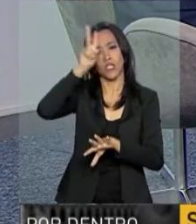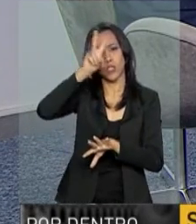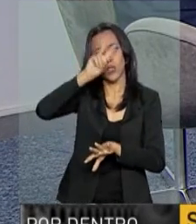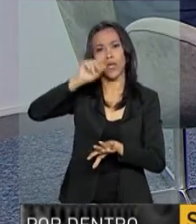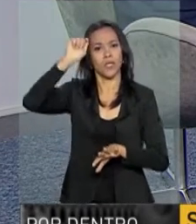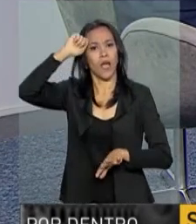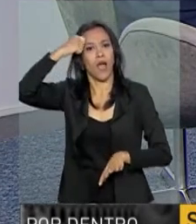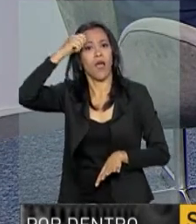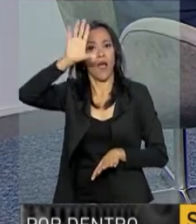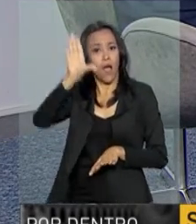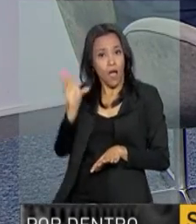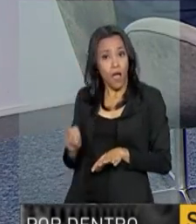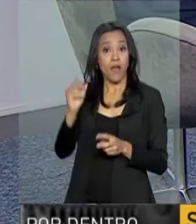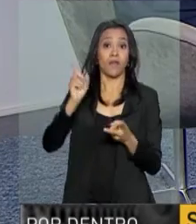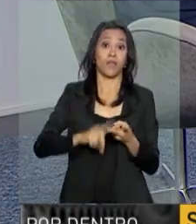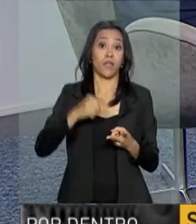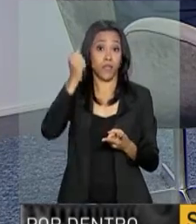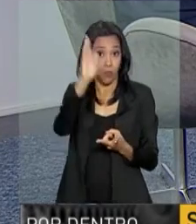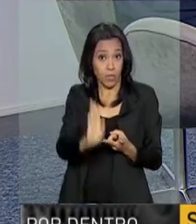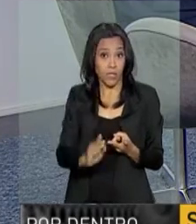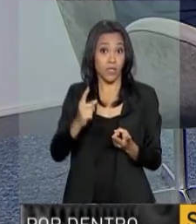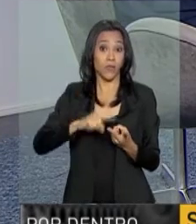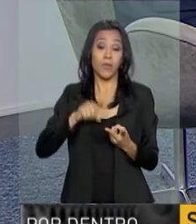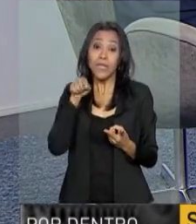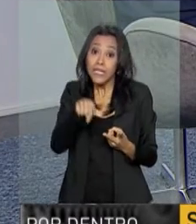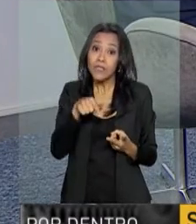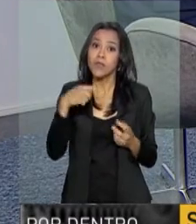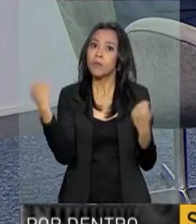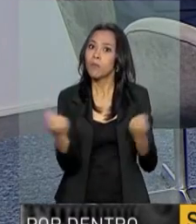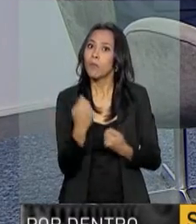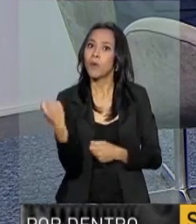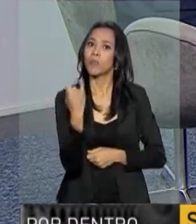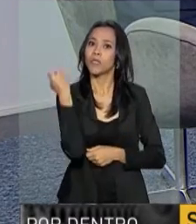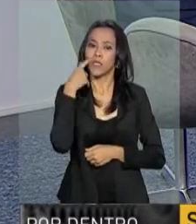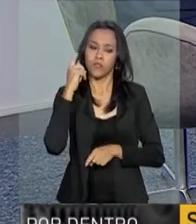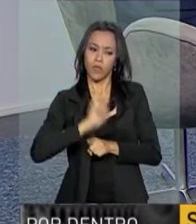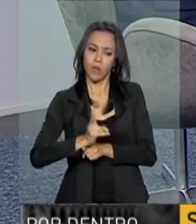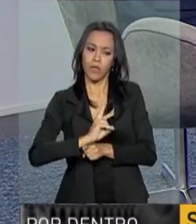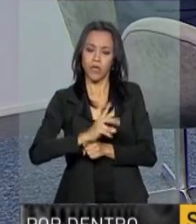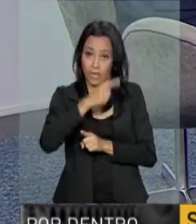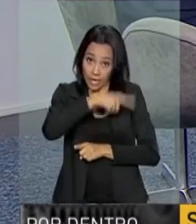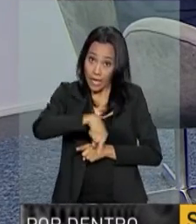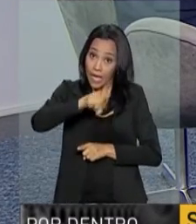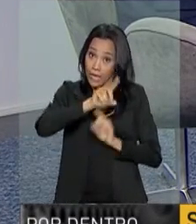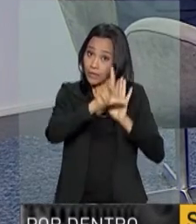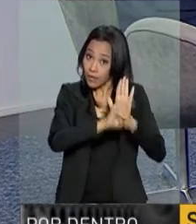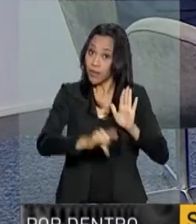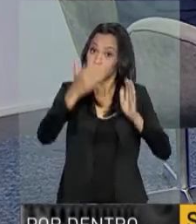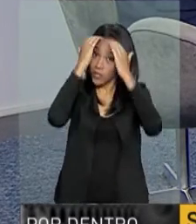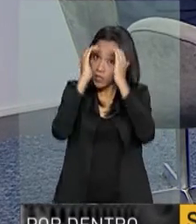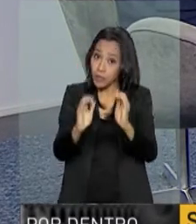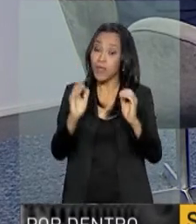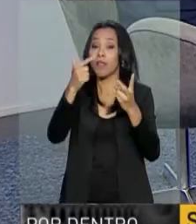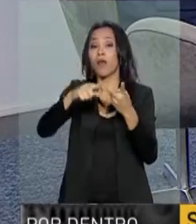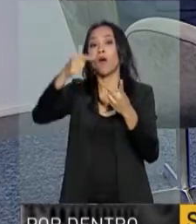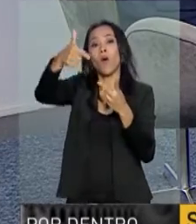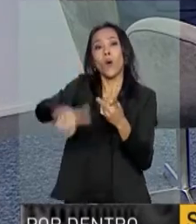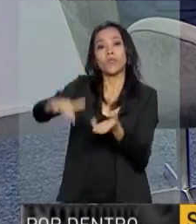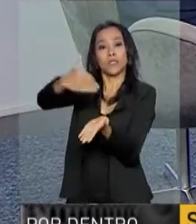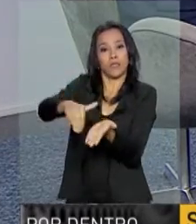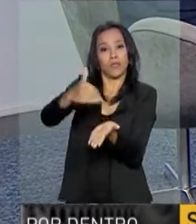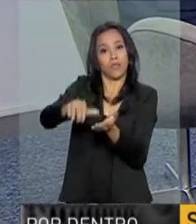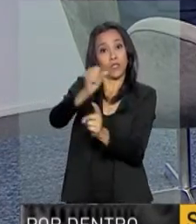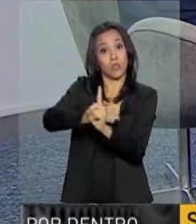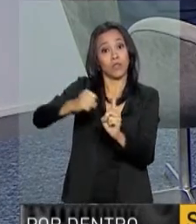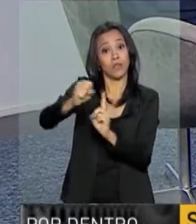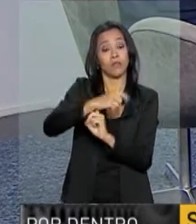afro-brasileira o monitoramento dessa lei para nós é muito importante que a lei seja cumprida secretária Nacional de assistência social para que nós possamos é